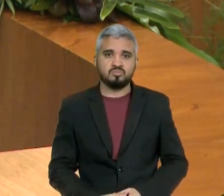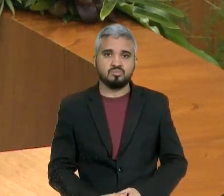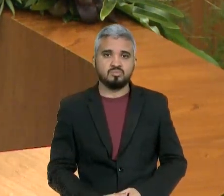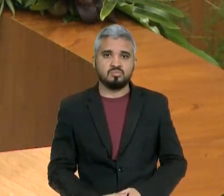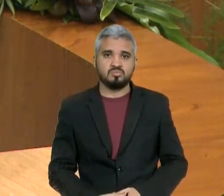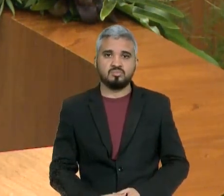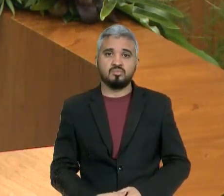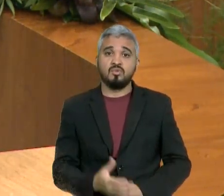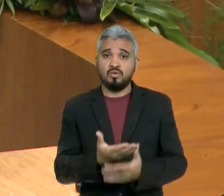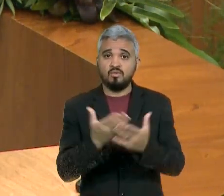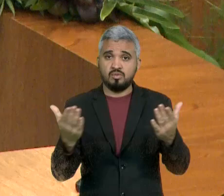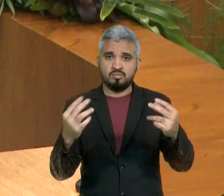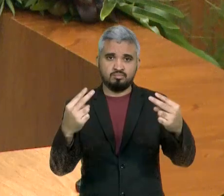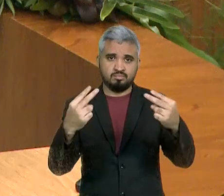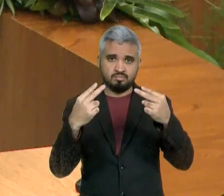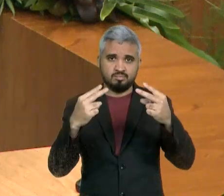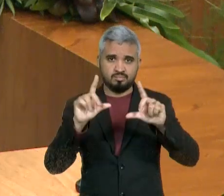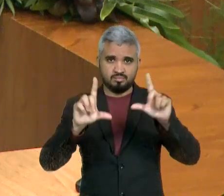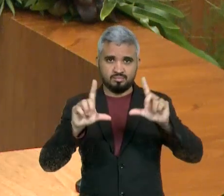todos que acompanham a TV Assembleia,